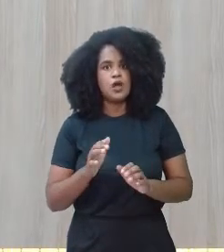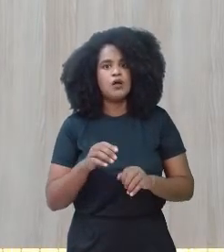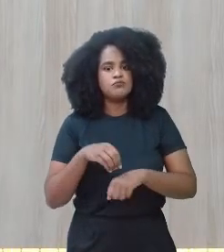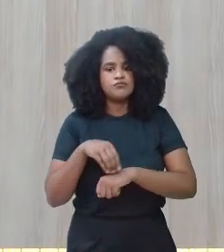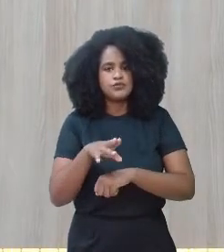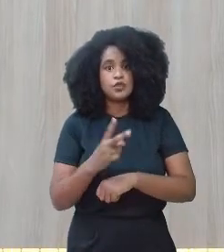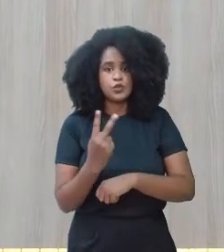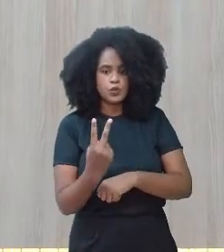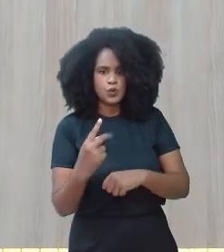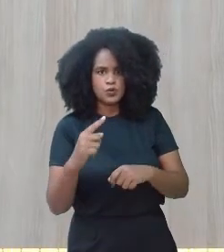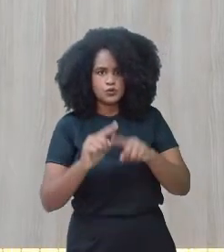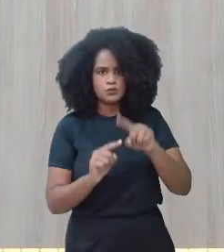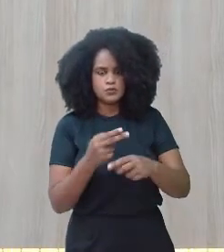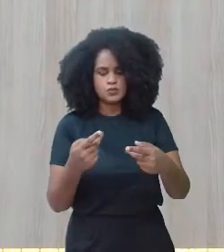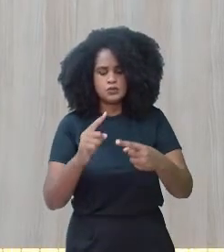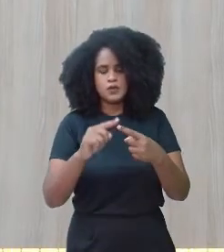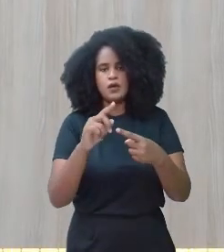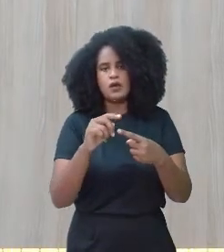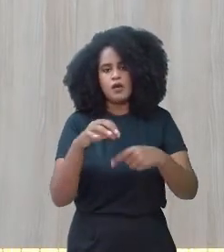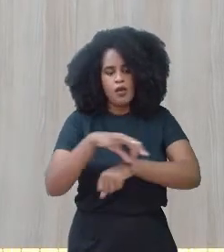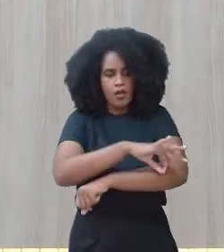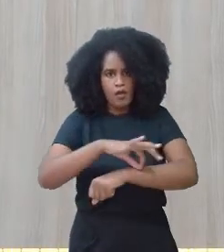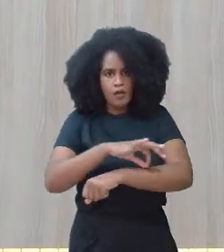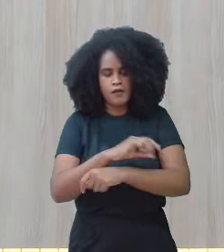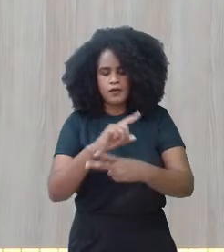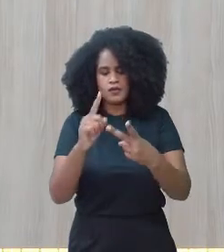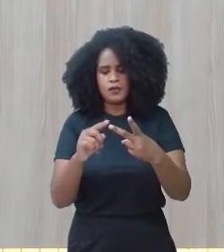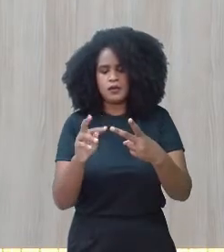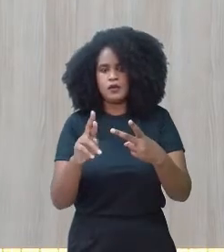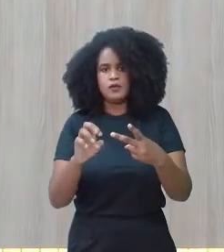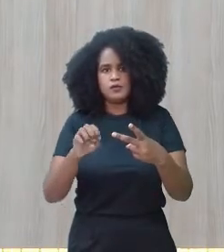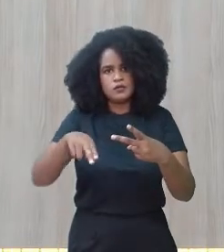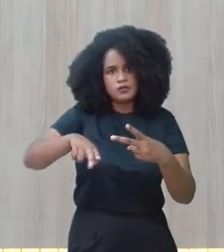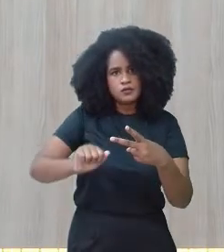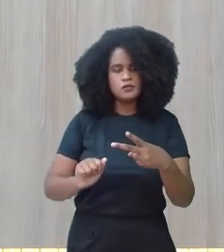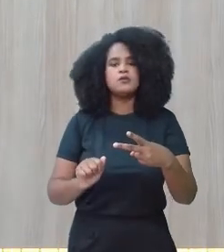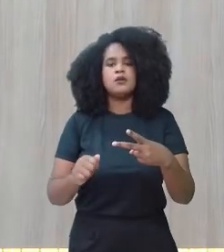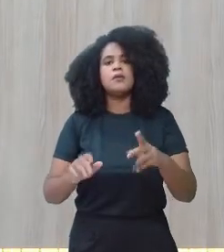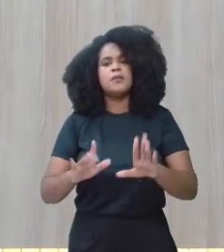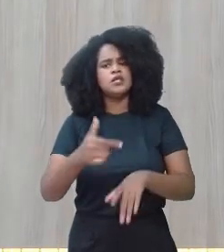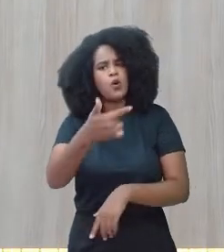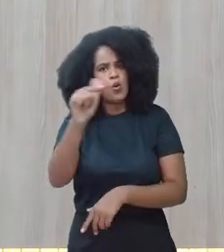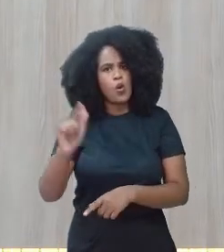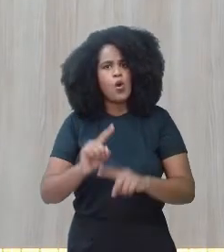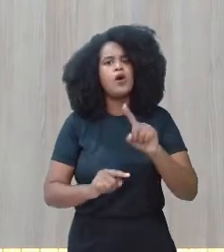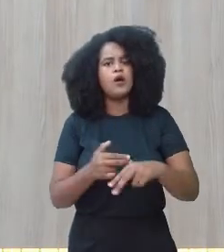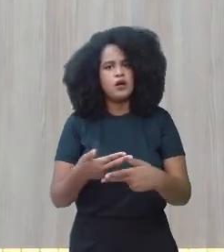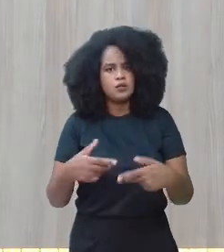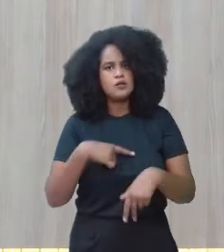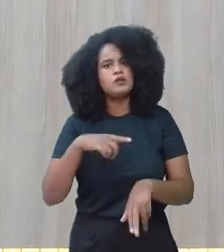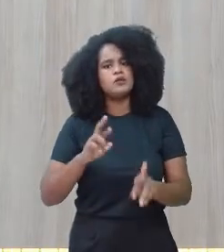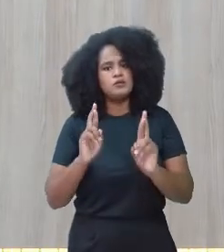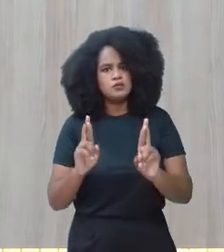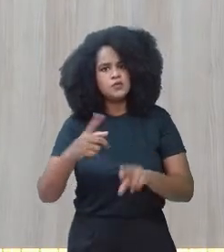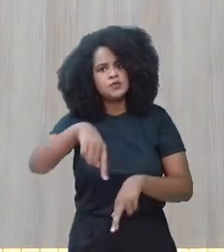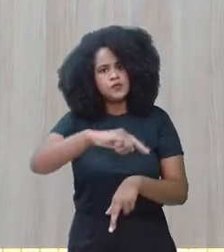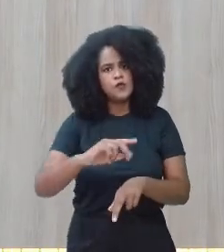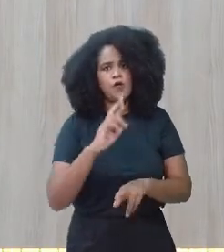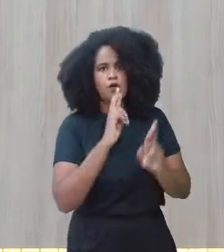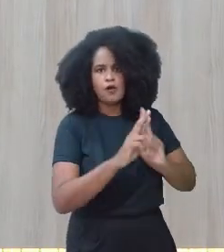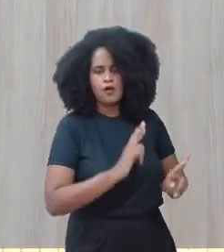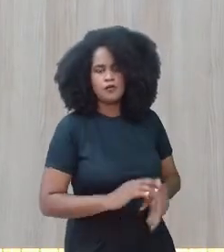mas existem outras coisas que podem ser usadas para isso. Eu espero o comentário de vocês e trago na próxima aula se tiver, tá